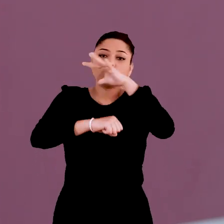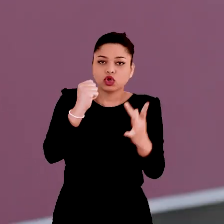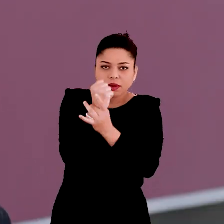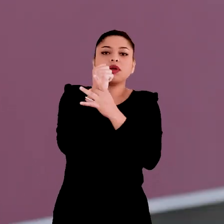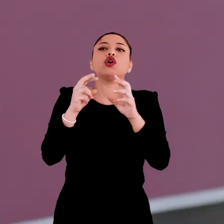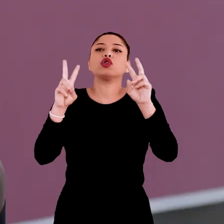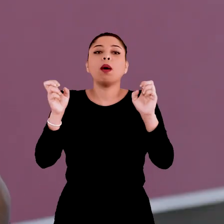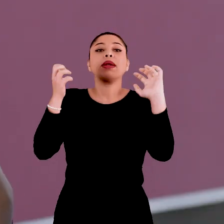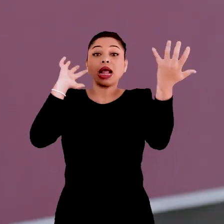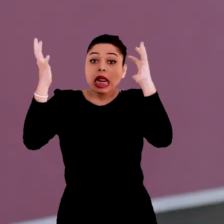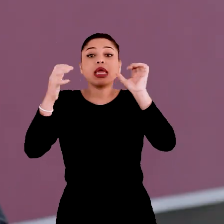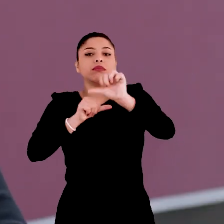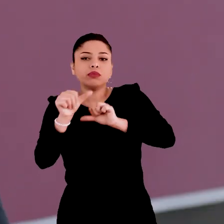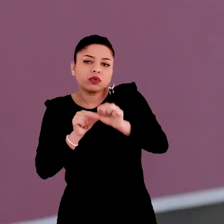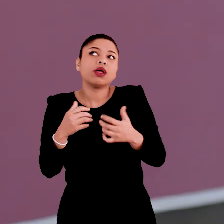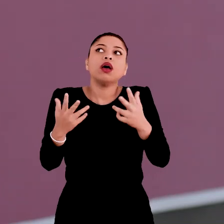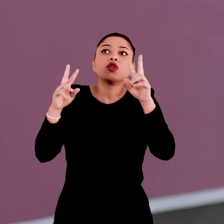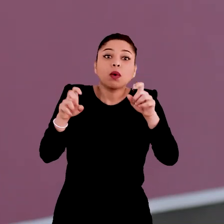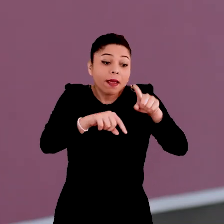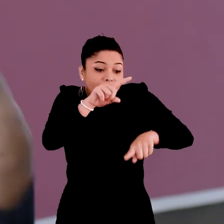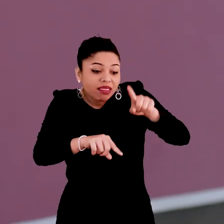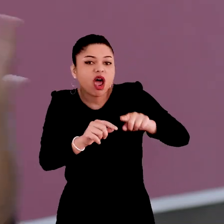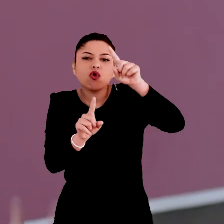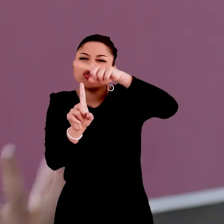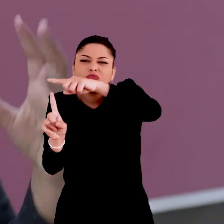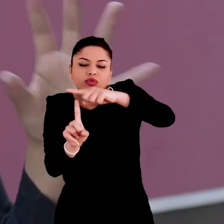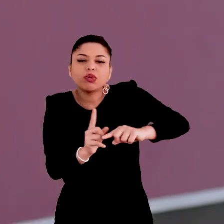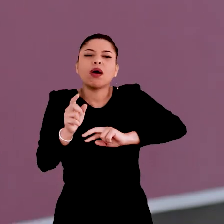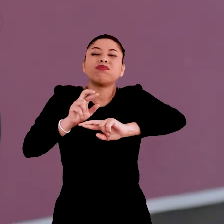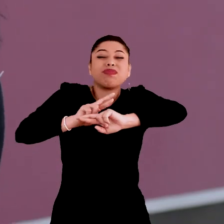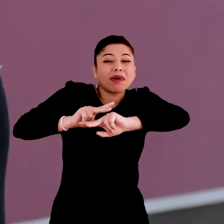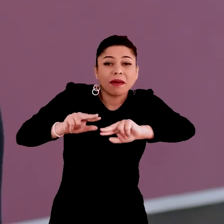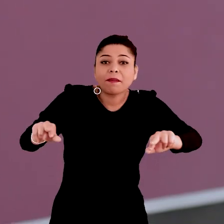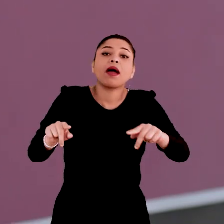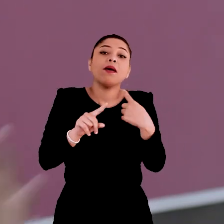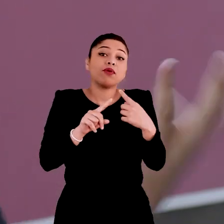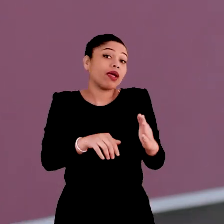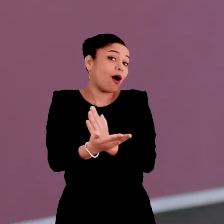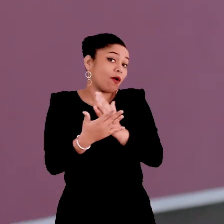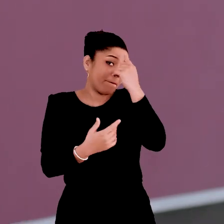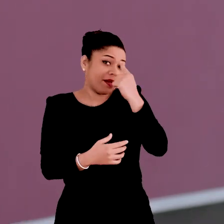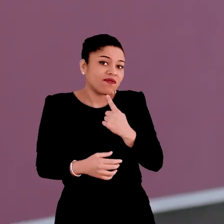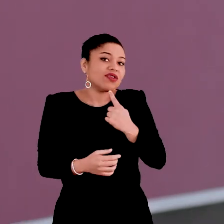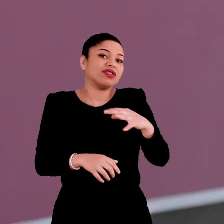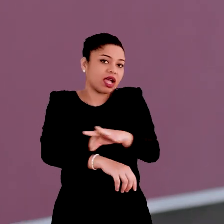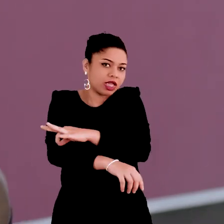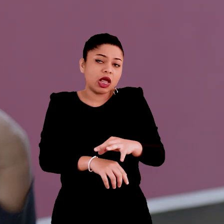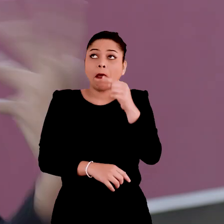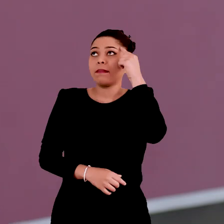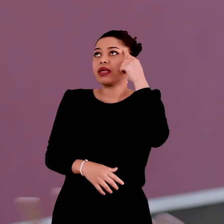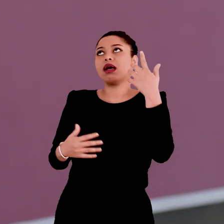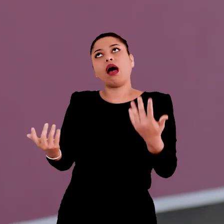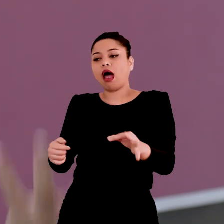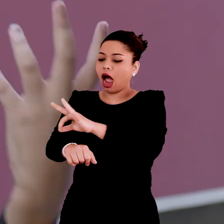como, geralmente para alguns perfis de arquitetos, a arquitetura é só aquilo que é construído do zero. E